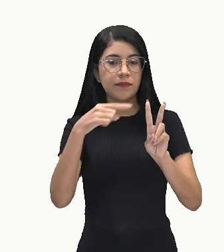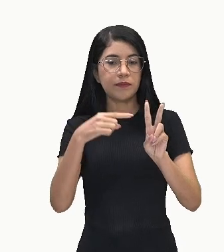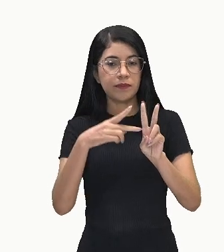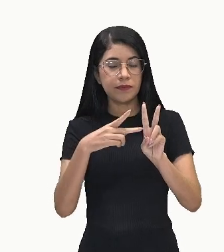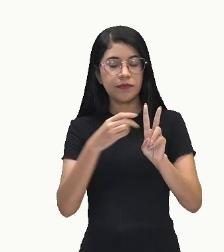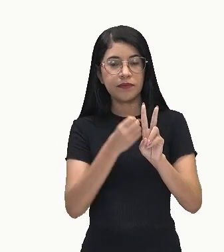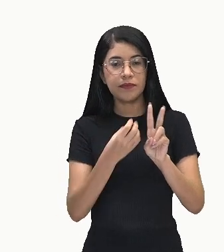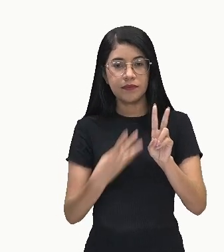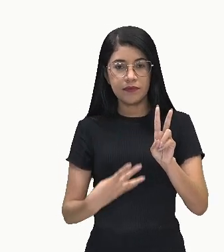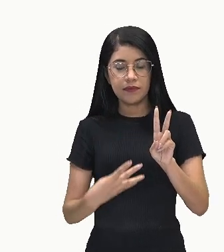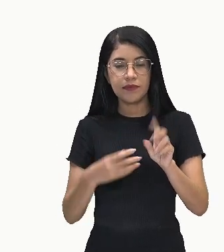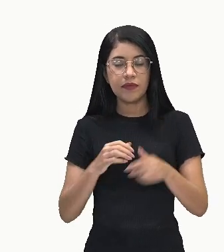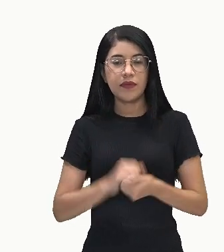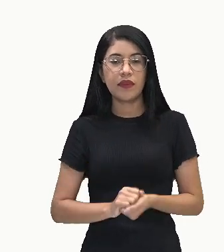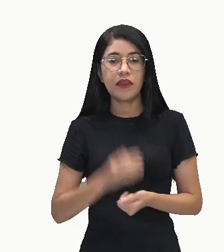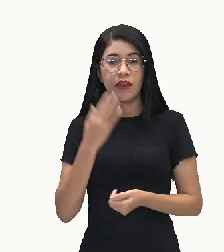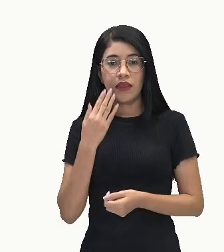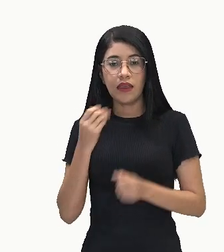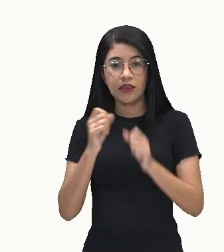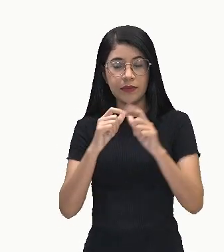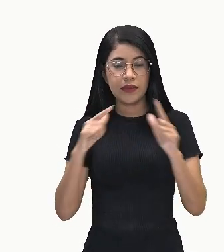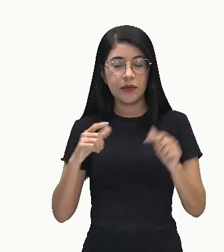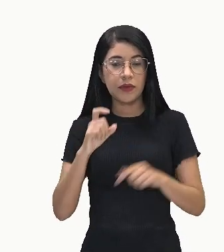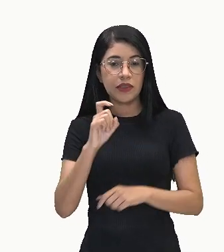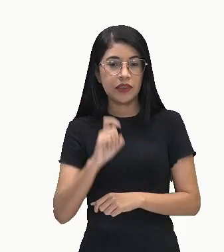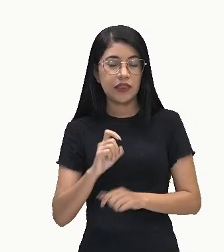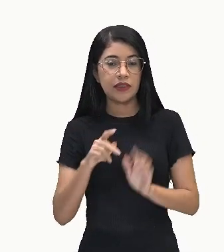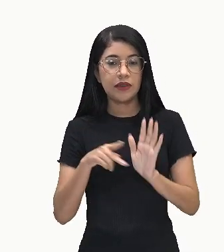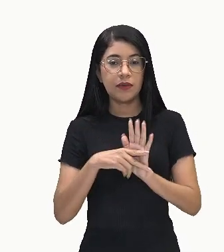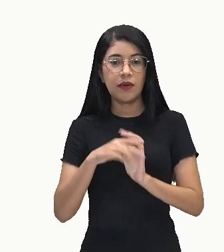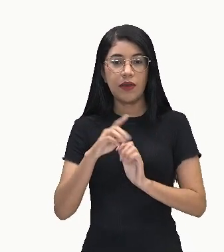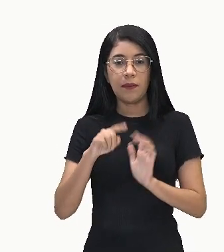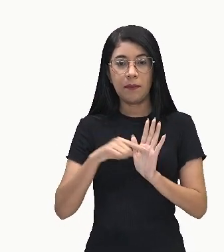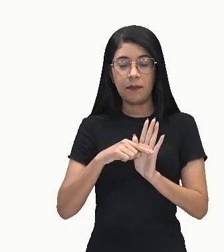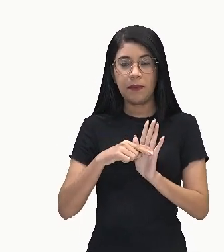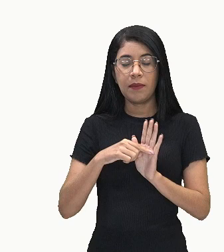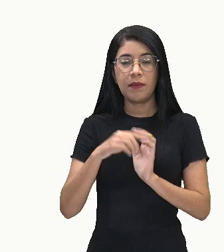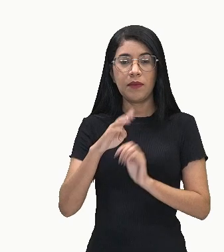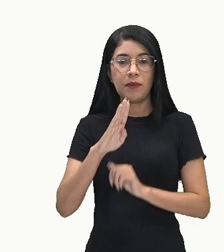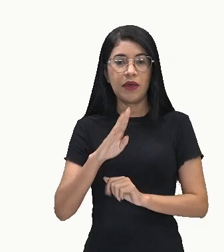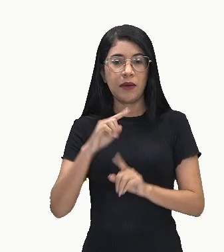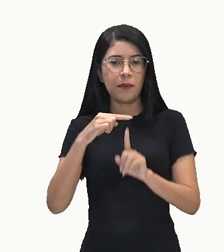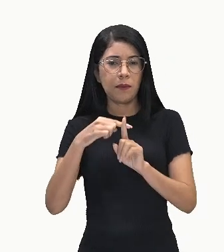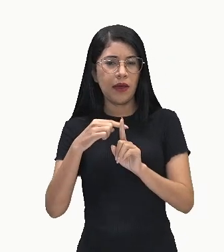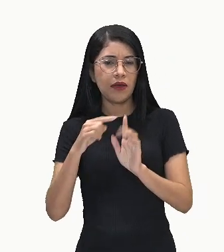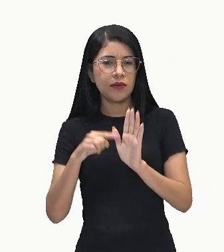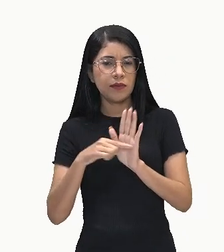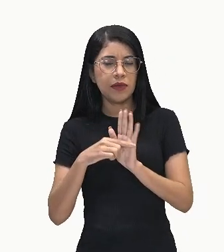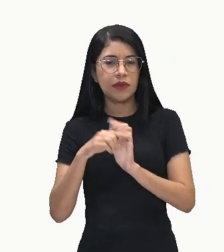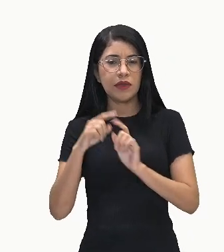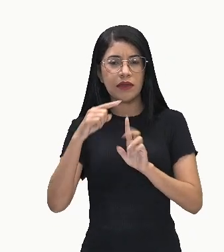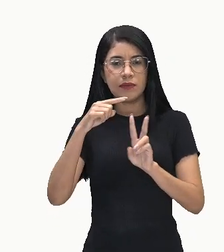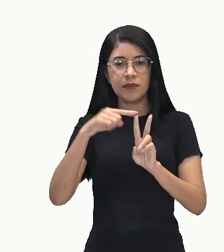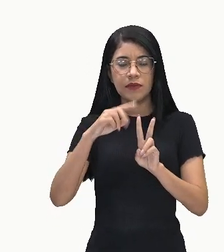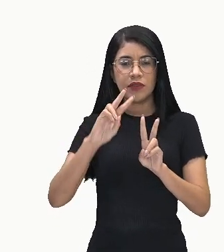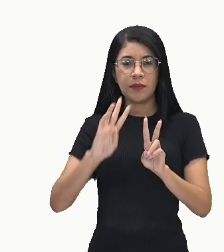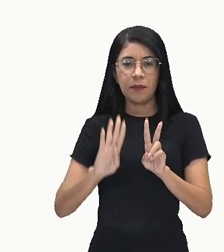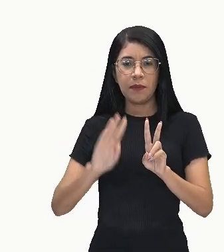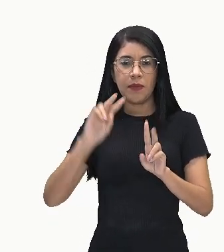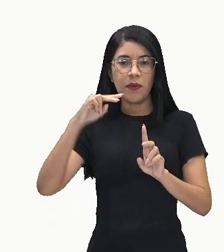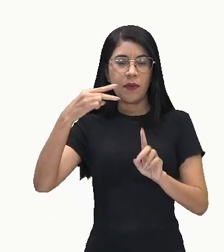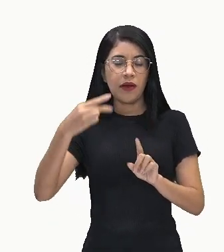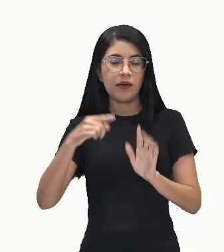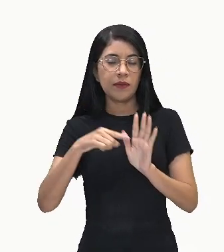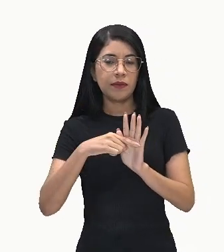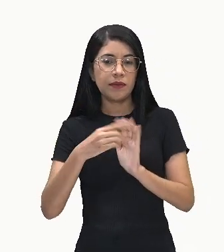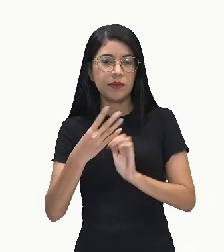x igual a menos b mais ou menos raiz quadrada de b ao quadrado, menos 4